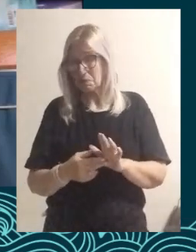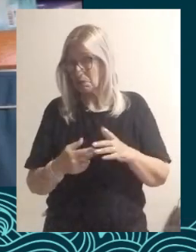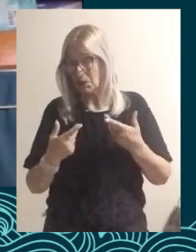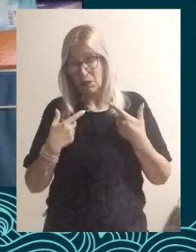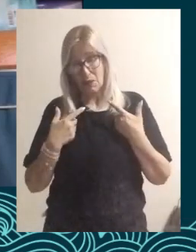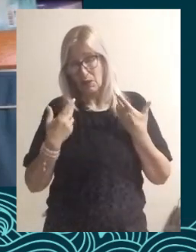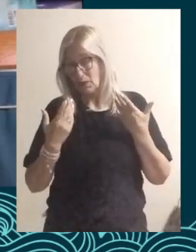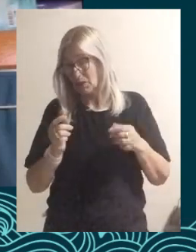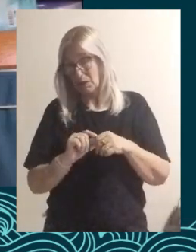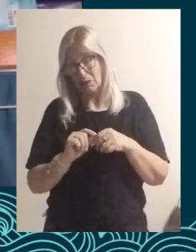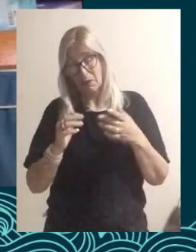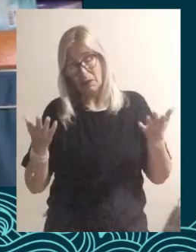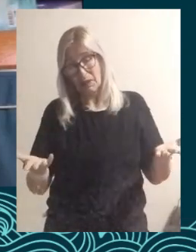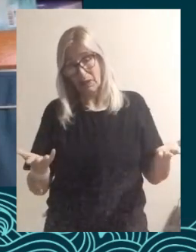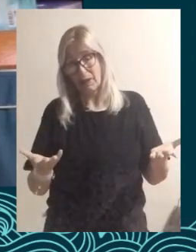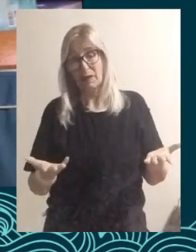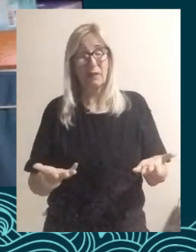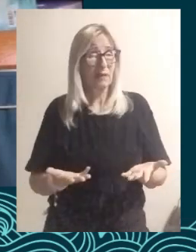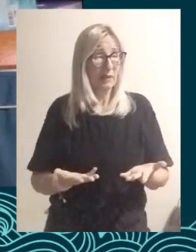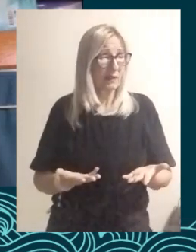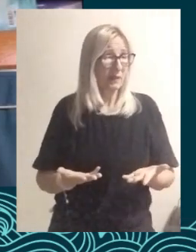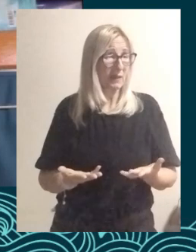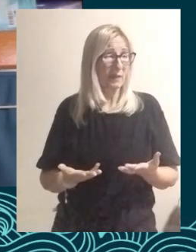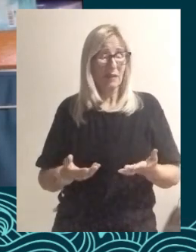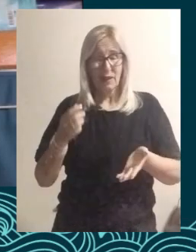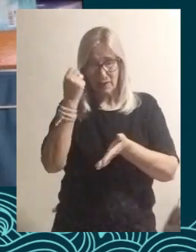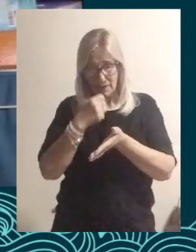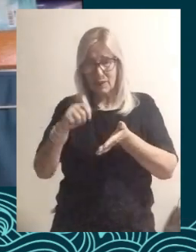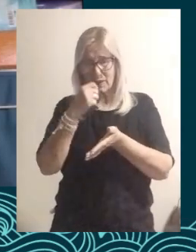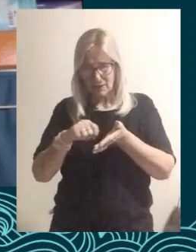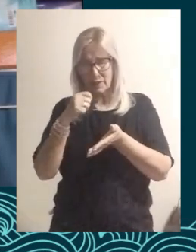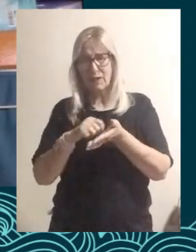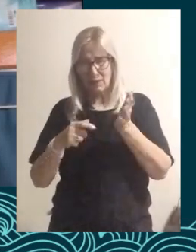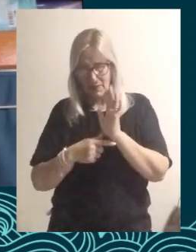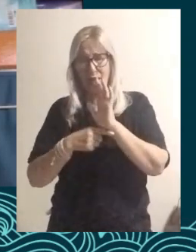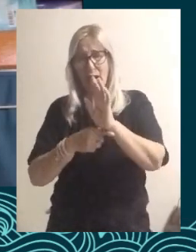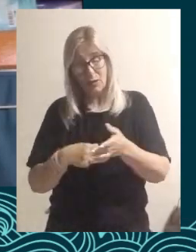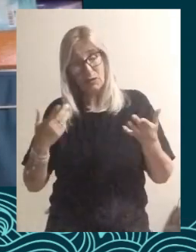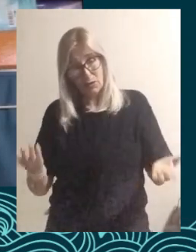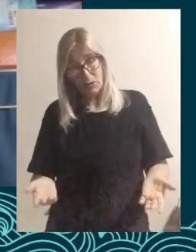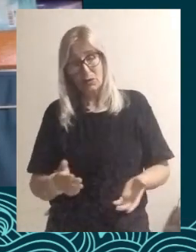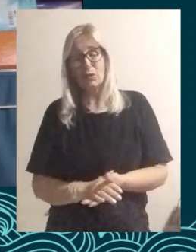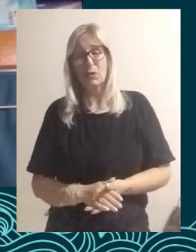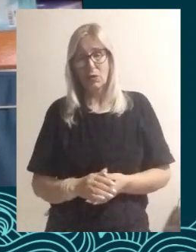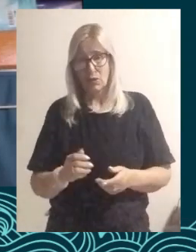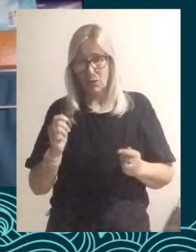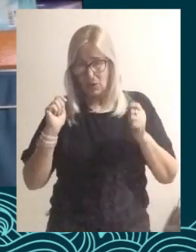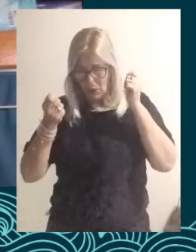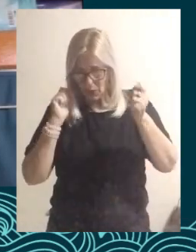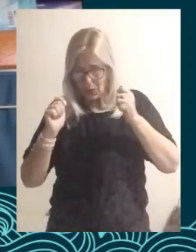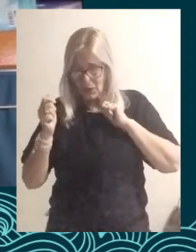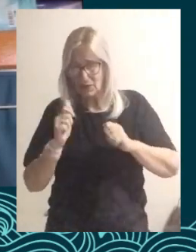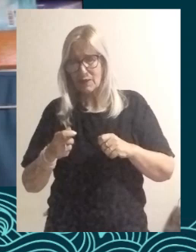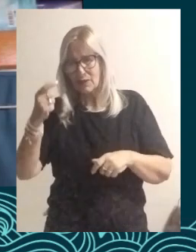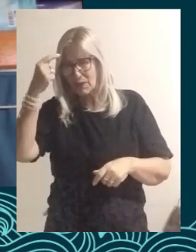qual é a receita para isso. Eu acho que tem que ter muito. Acho que escrever ajuda a isso. Como